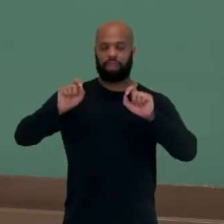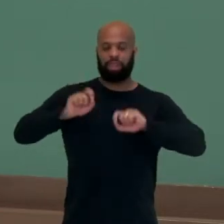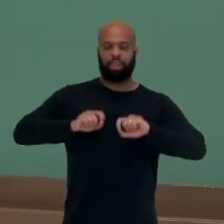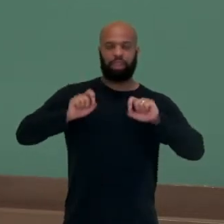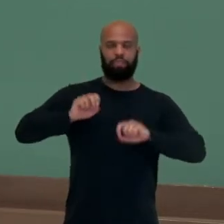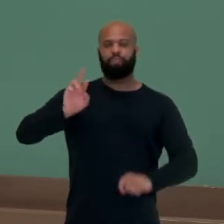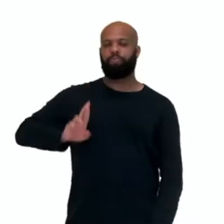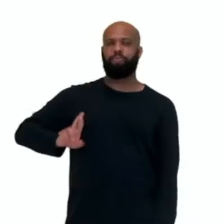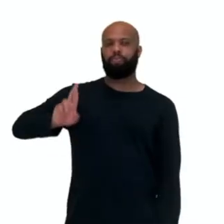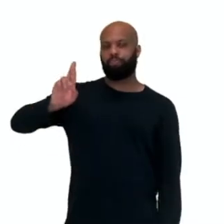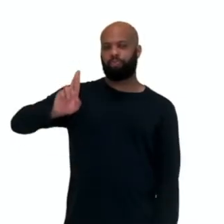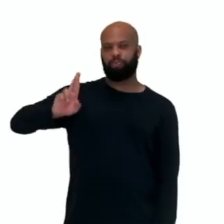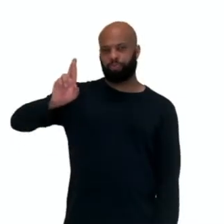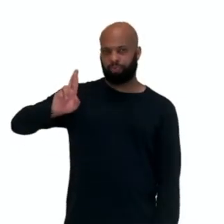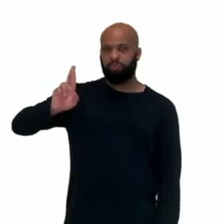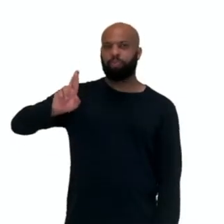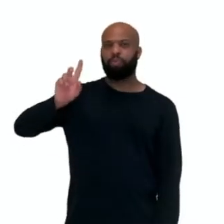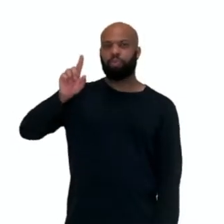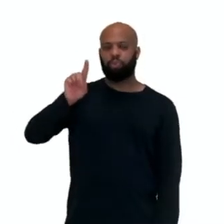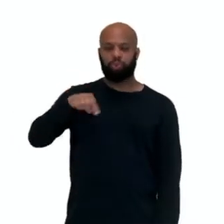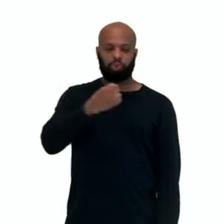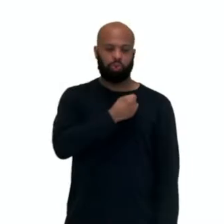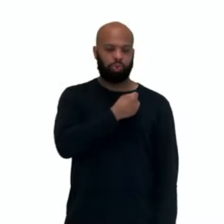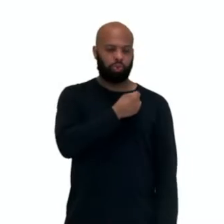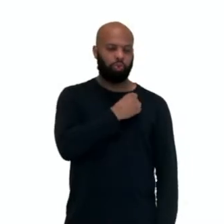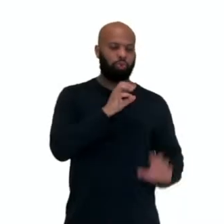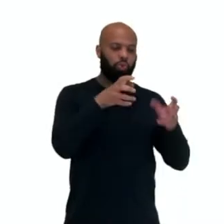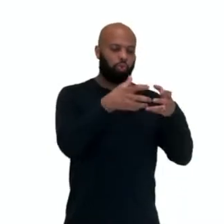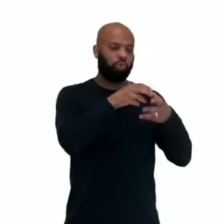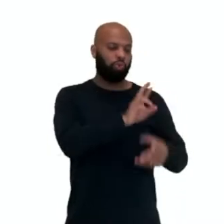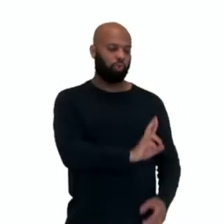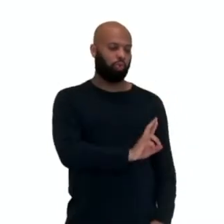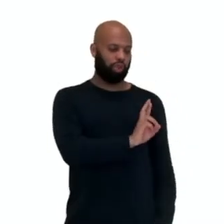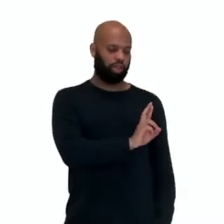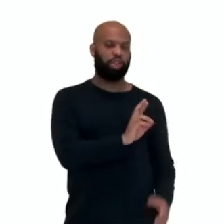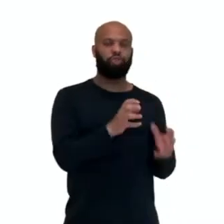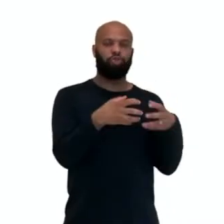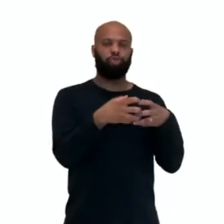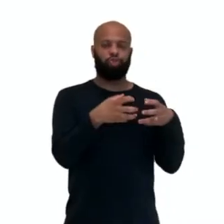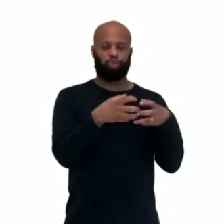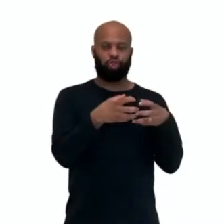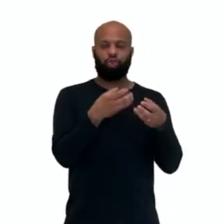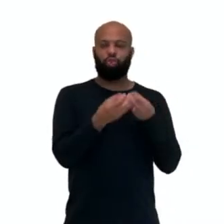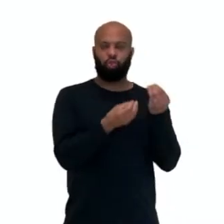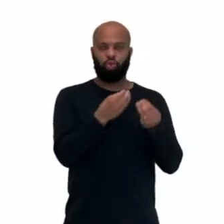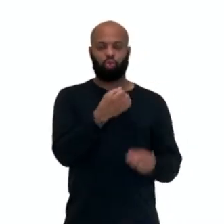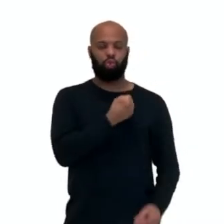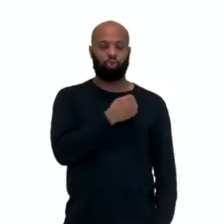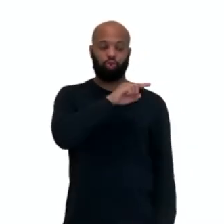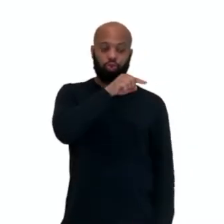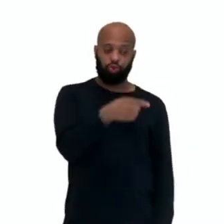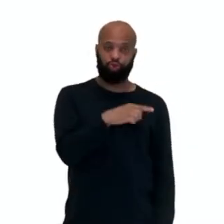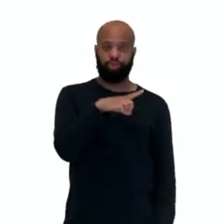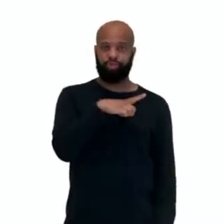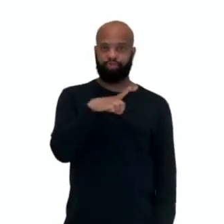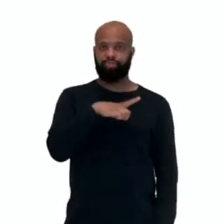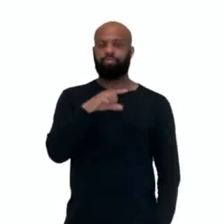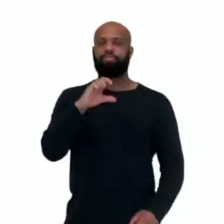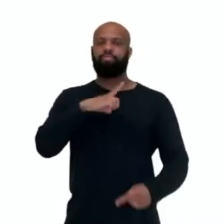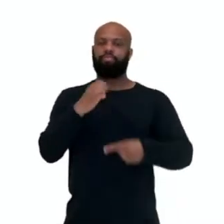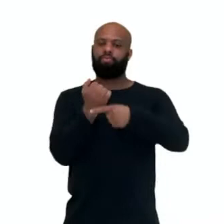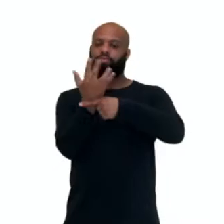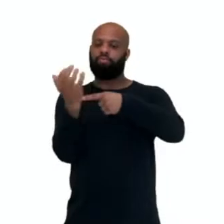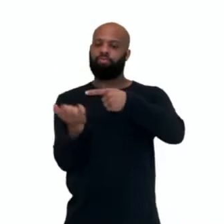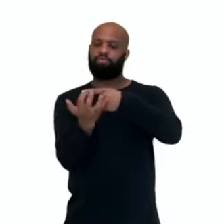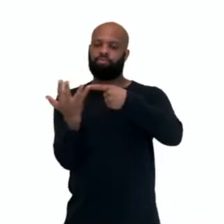aquele questionamento, podemos representar números reais de diversas formas. A decimal, a fracionária na reta